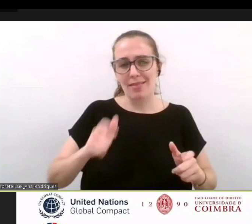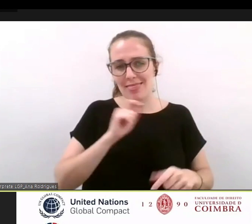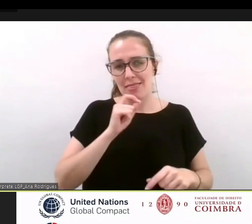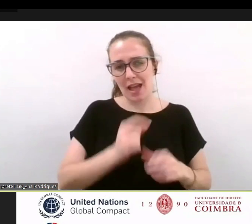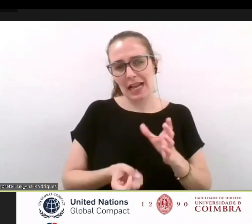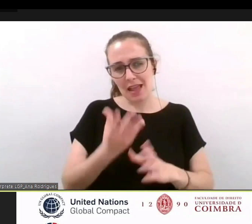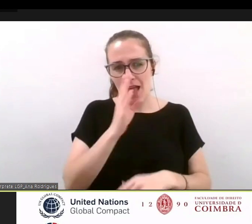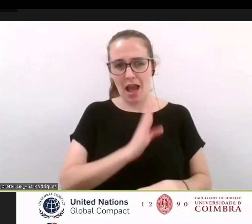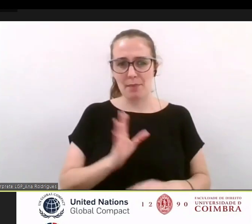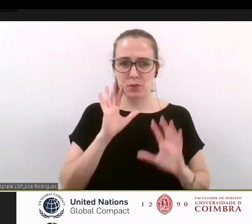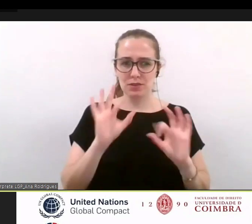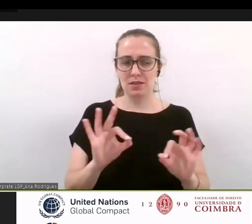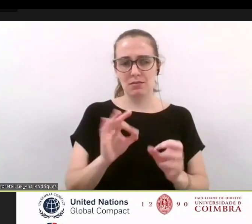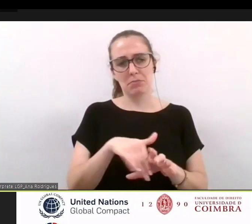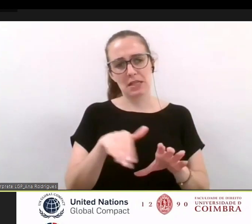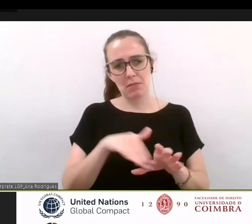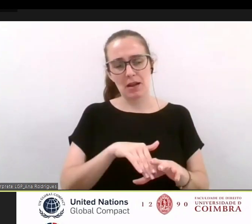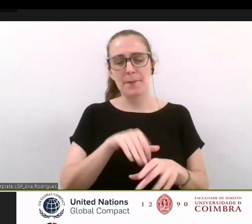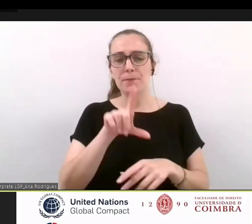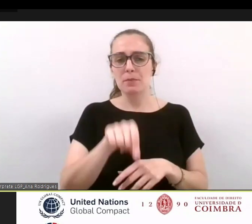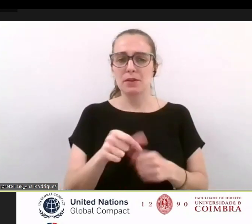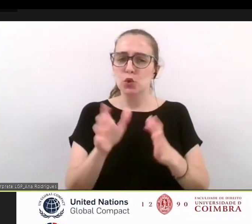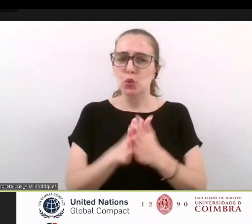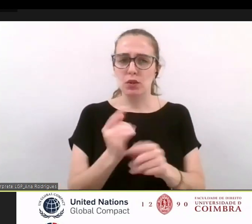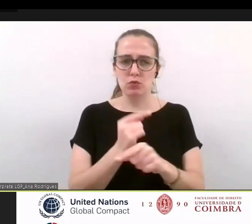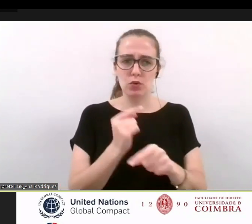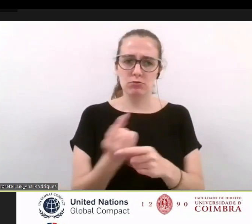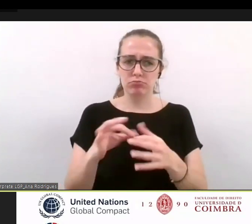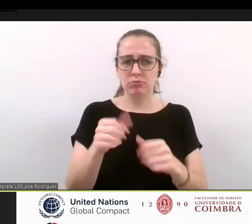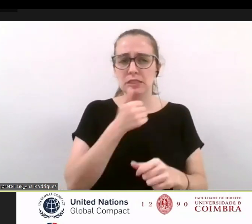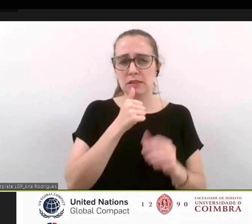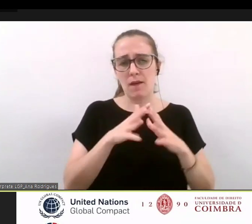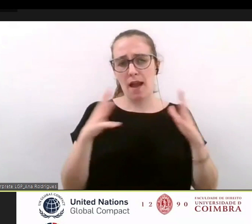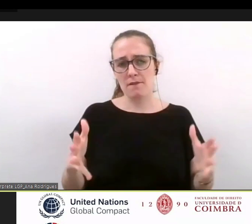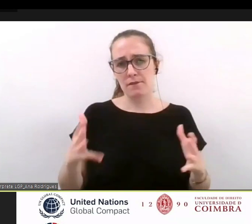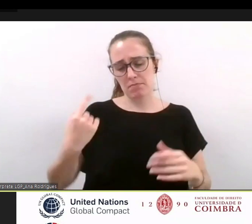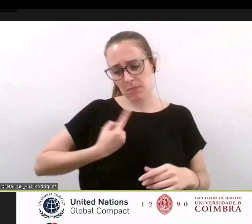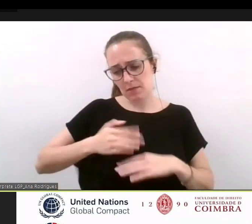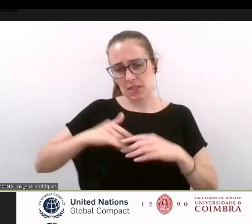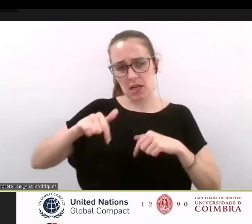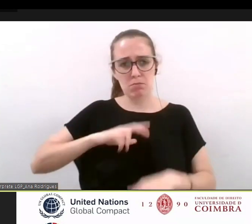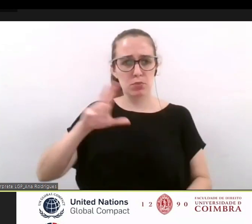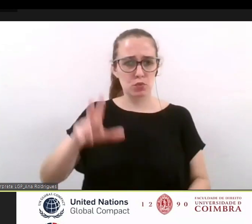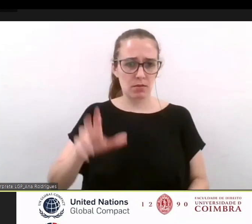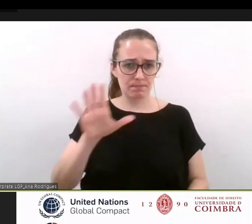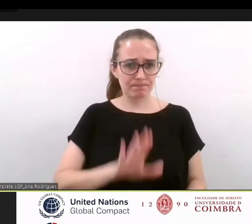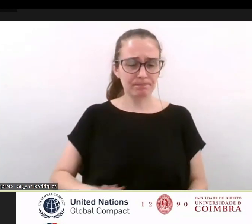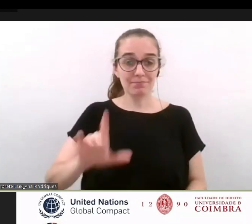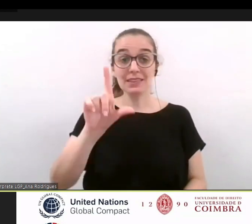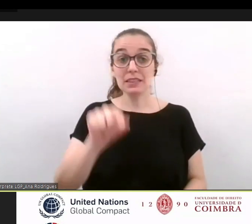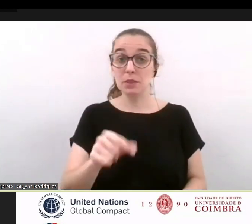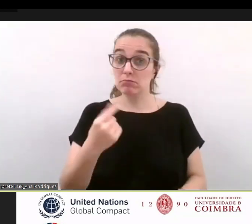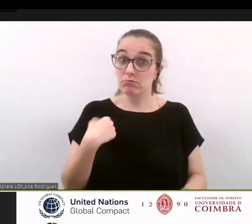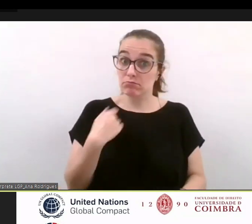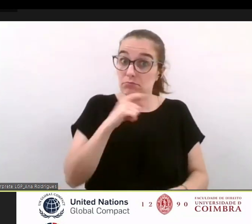criássemos esses hábitos de envolvimento em tudo o que são as grandes decisões que têm que se tomar no nosso país e que, para as quais nós